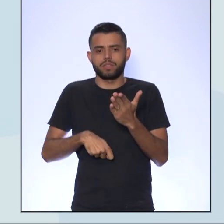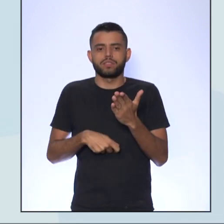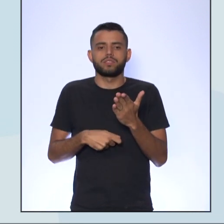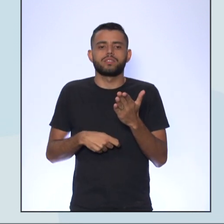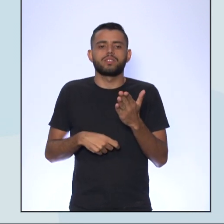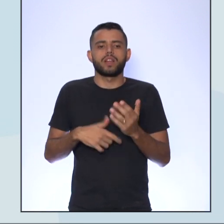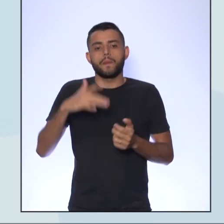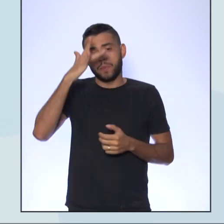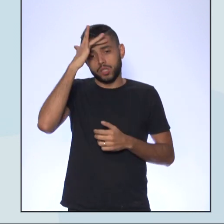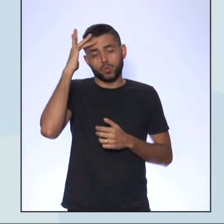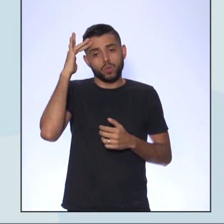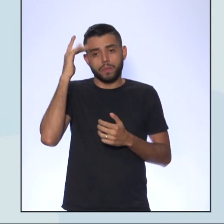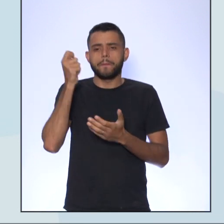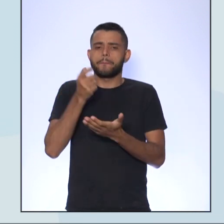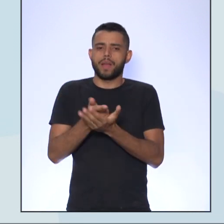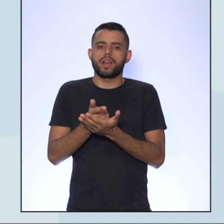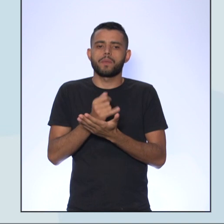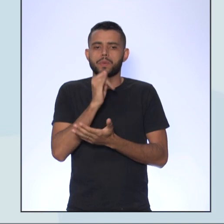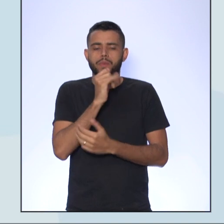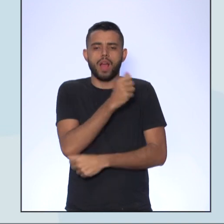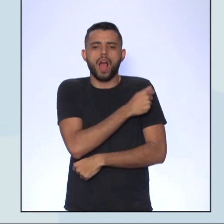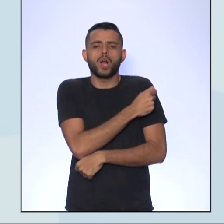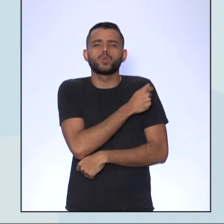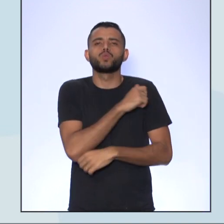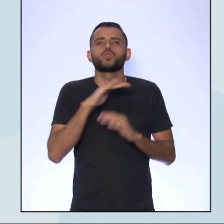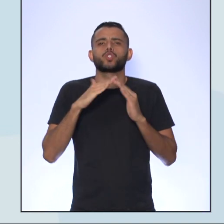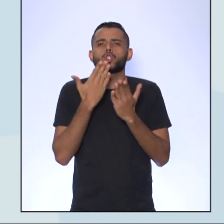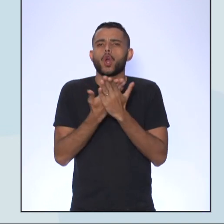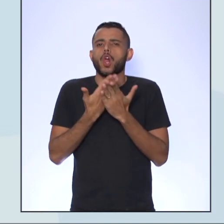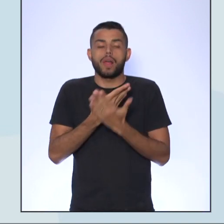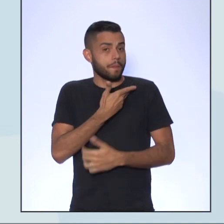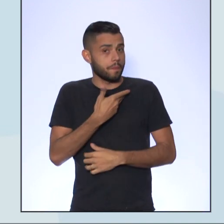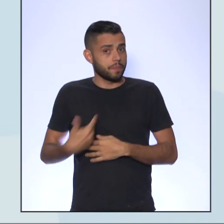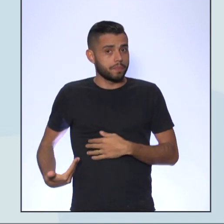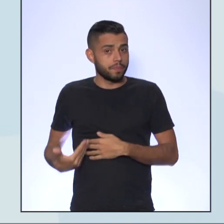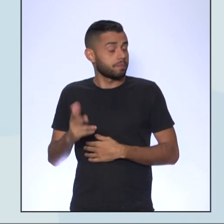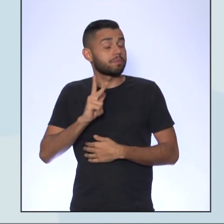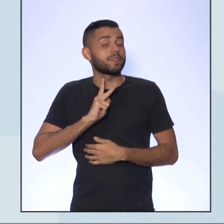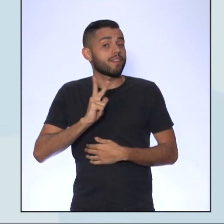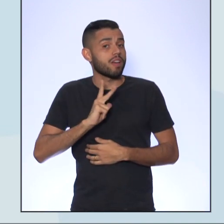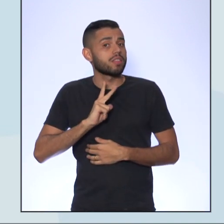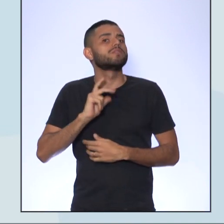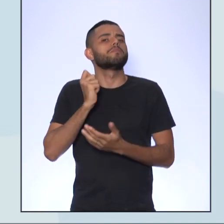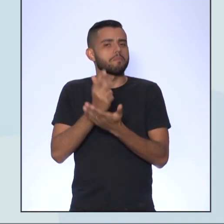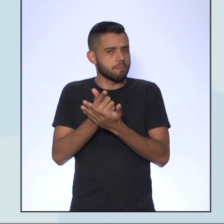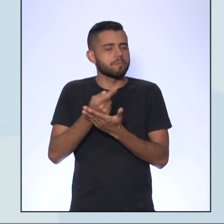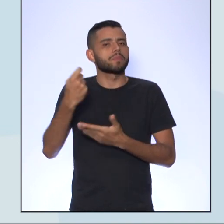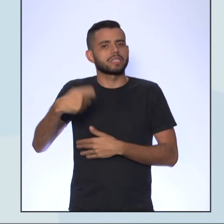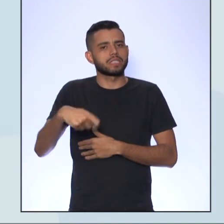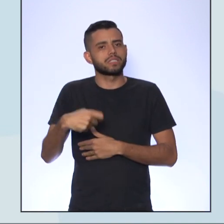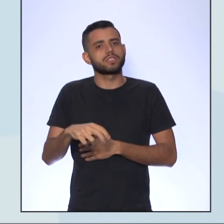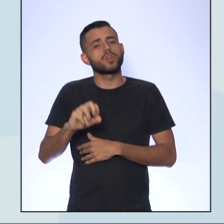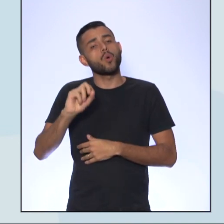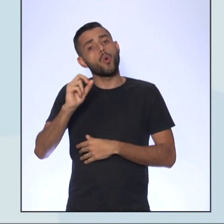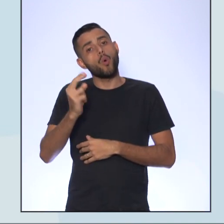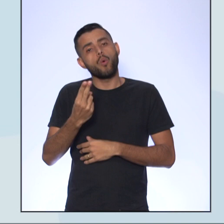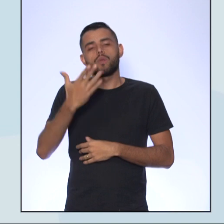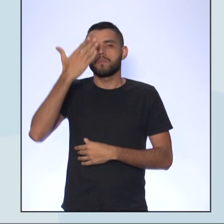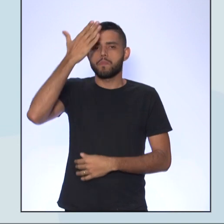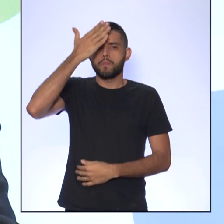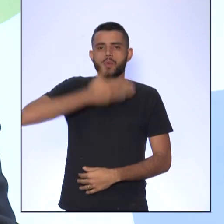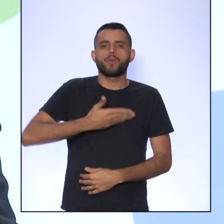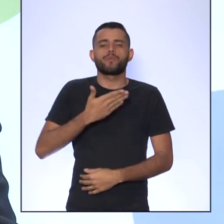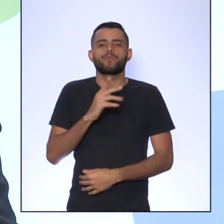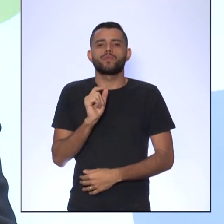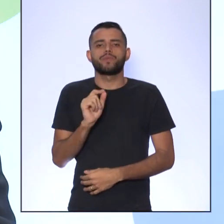quem terá de pagar. Por exemplo, alunos da rede privada têm de pagar, a não ser que ele tenha comprovado que